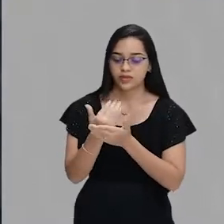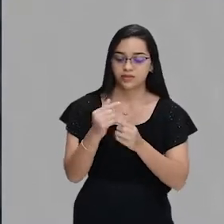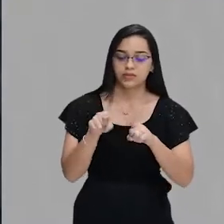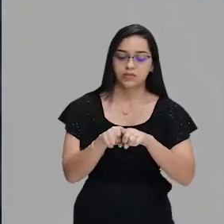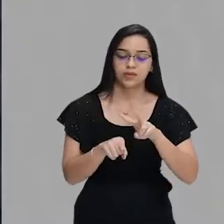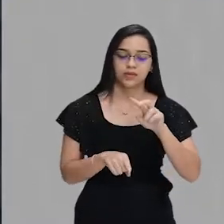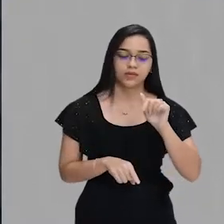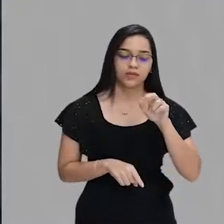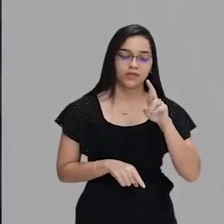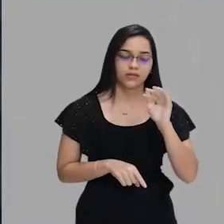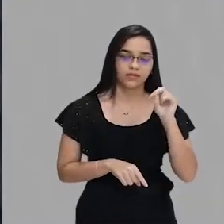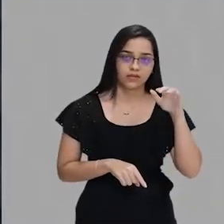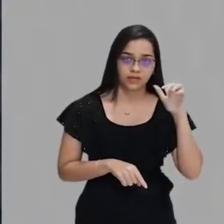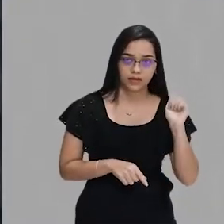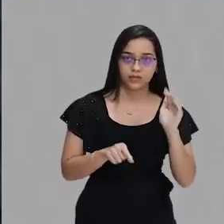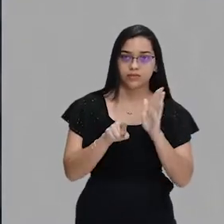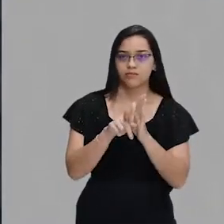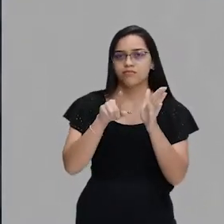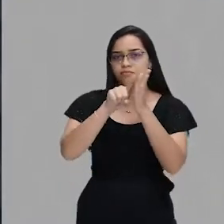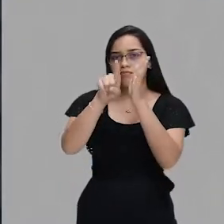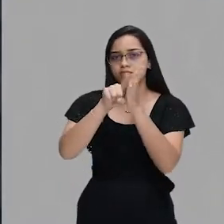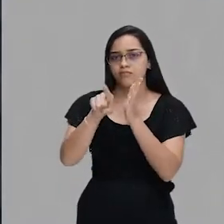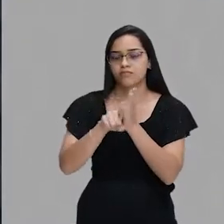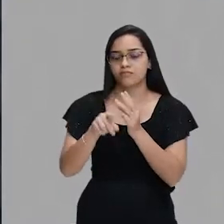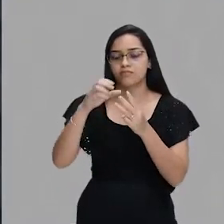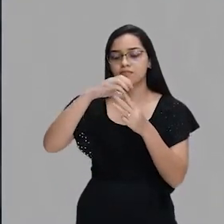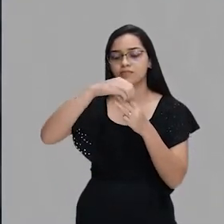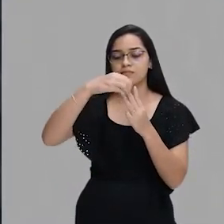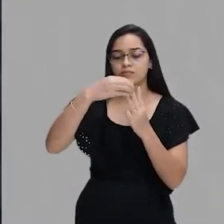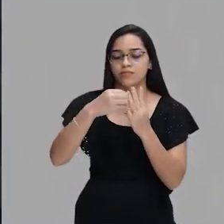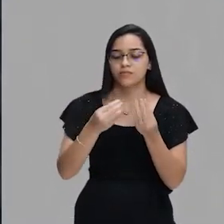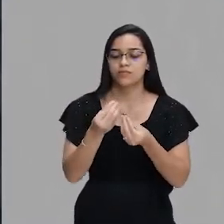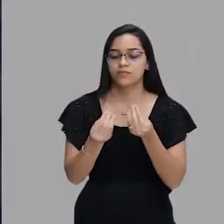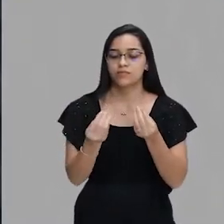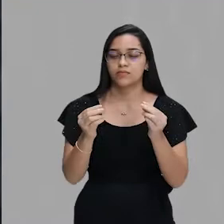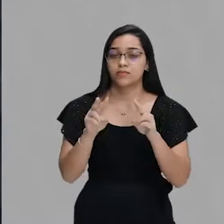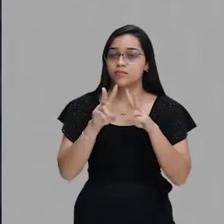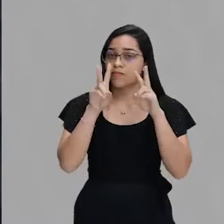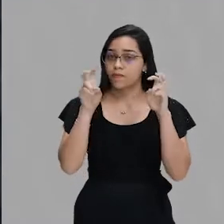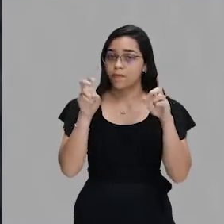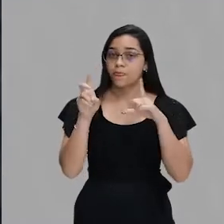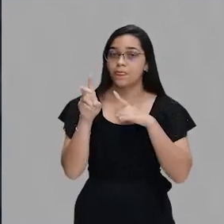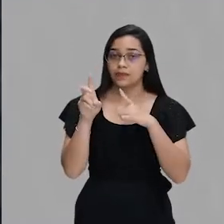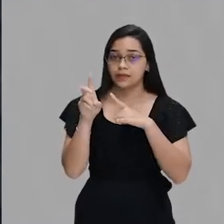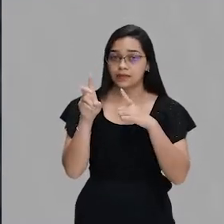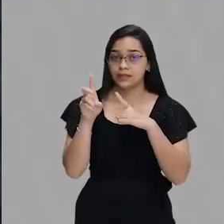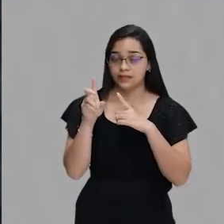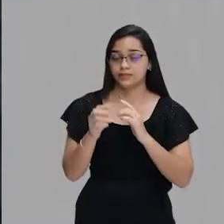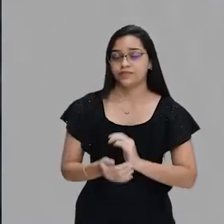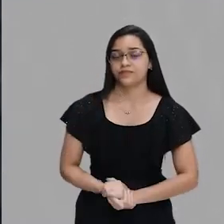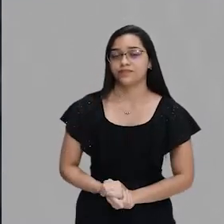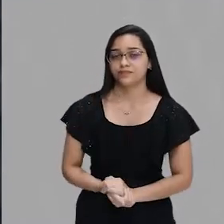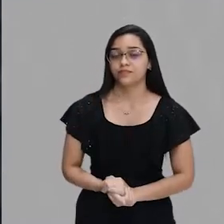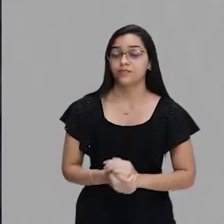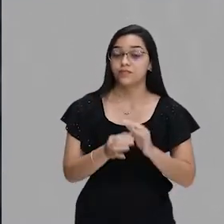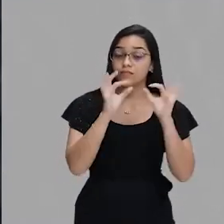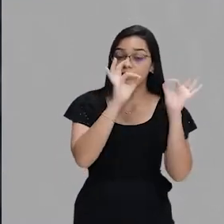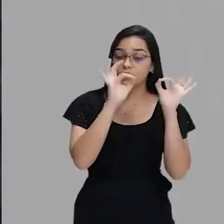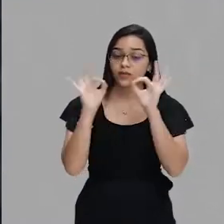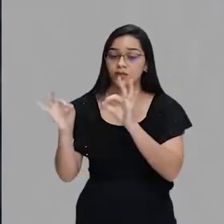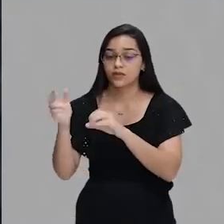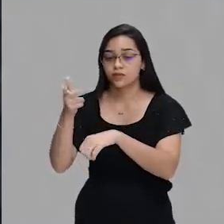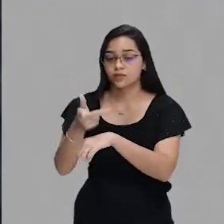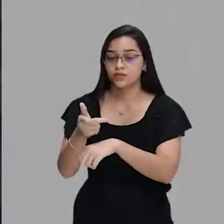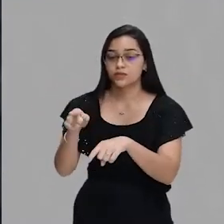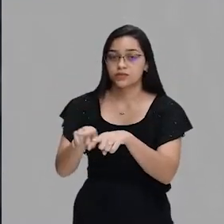variância, questões do Enem, né? Como é que a gente, esses assuntos, eles são abordados no Enem. Acompanhe os outros